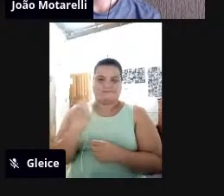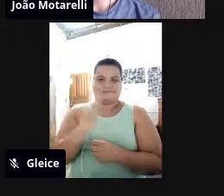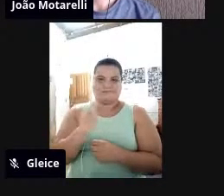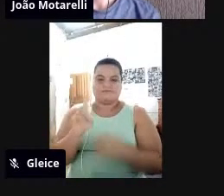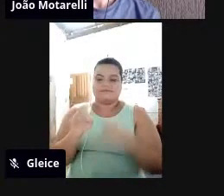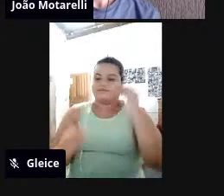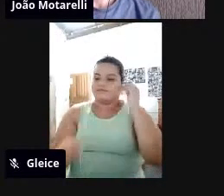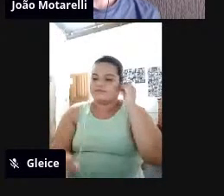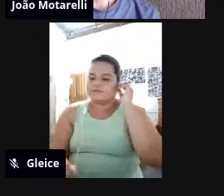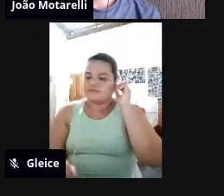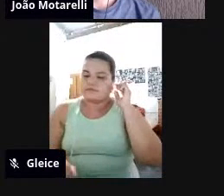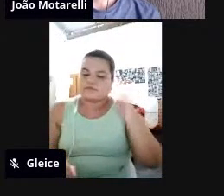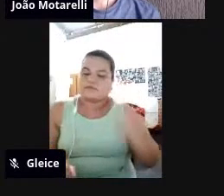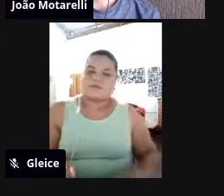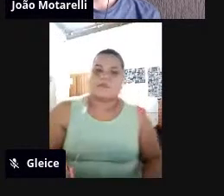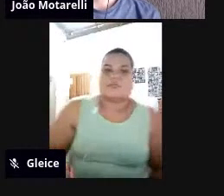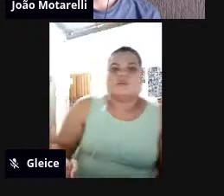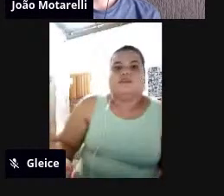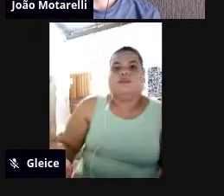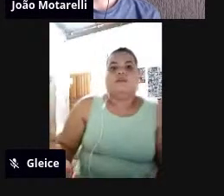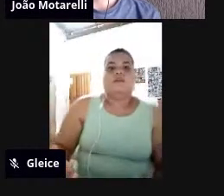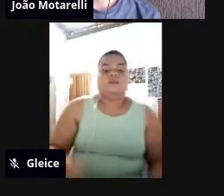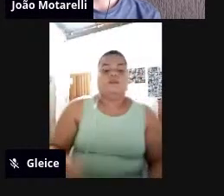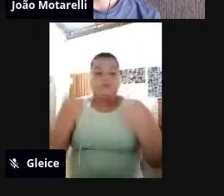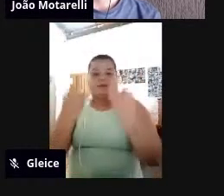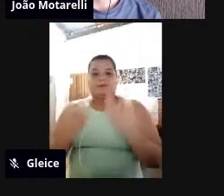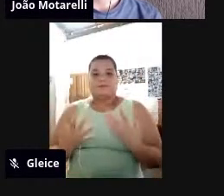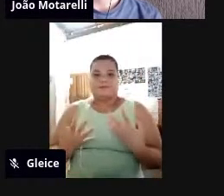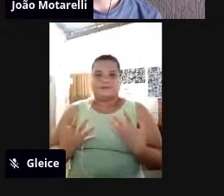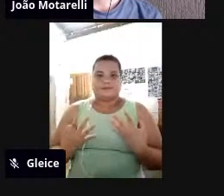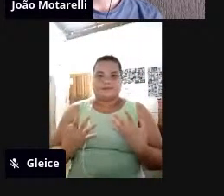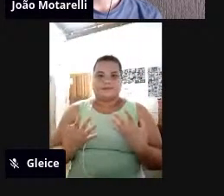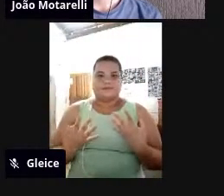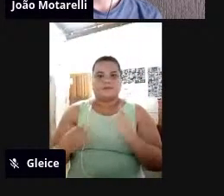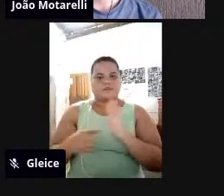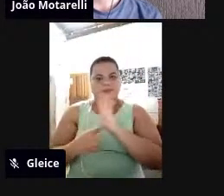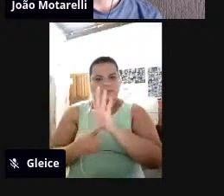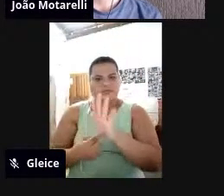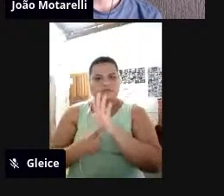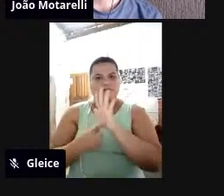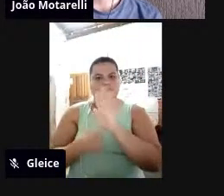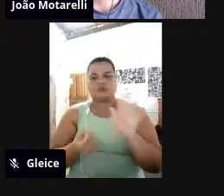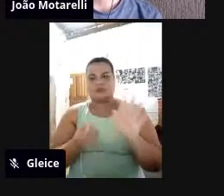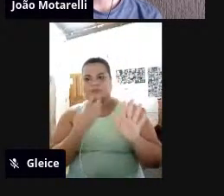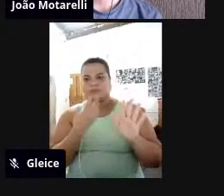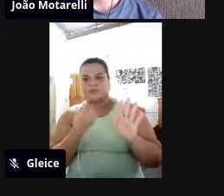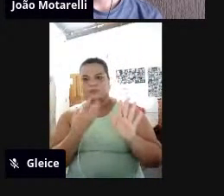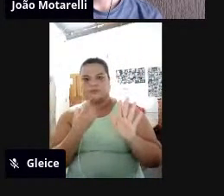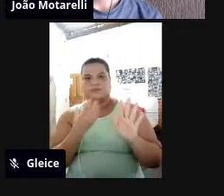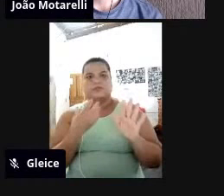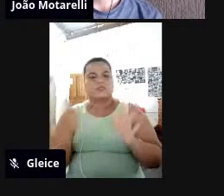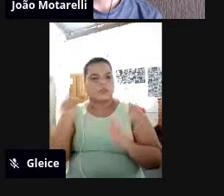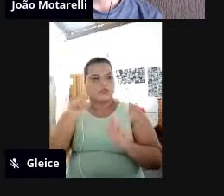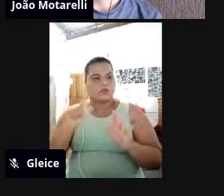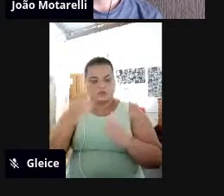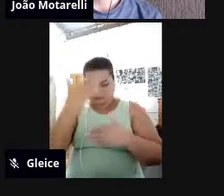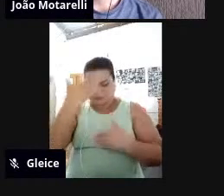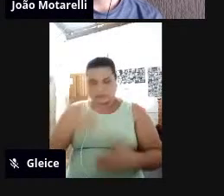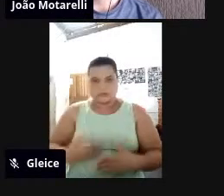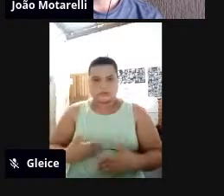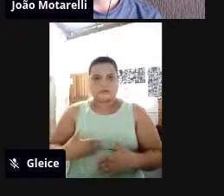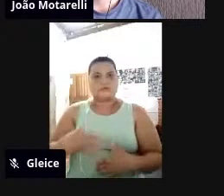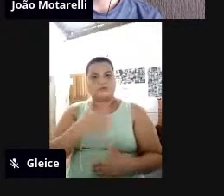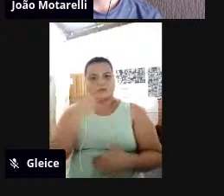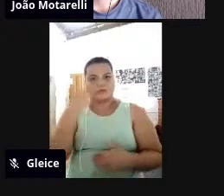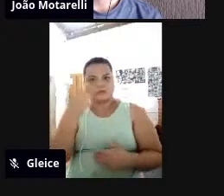pontos. Ainda ele fala que, apesar de ter sido demonstrados vantagens em atingir certas composições corporais, atletas podem se